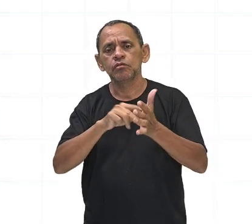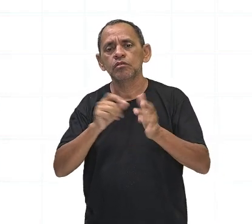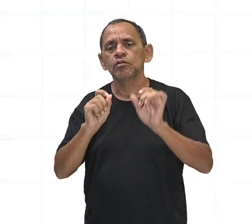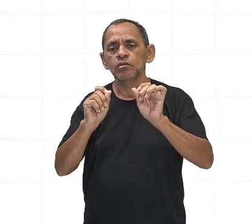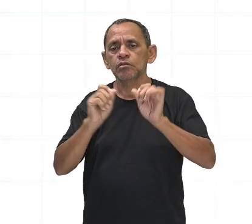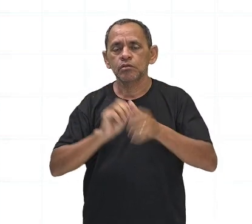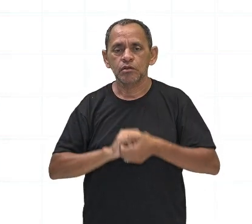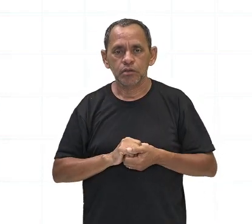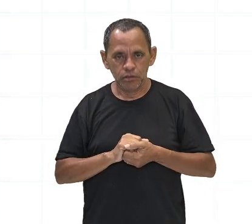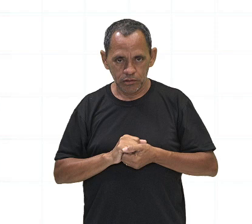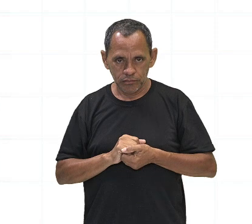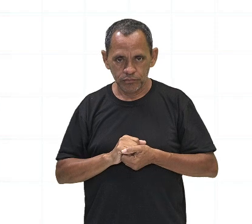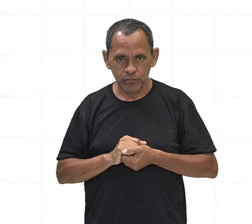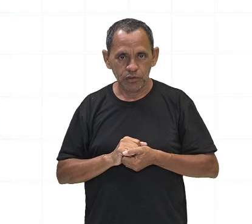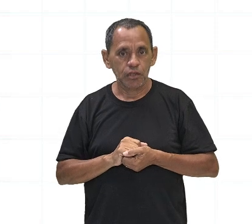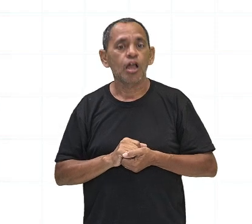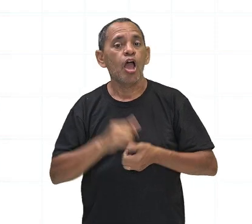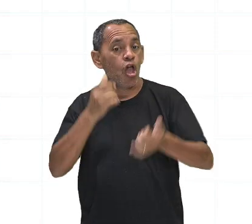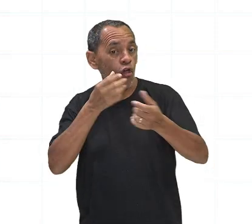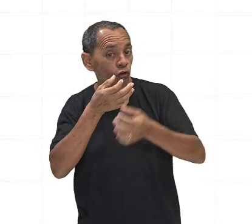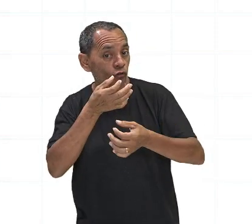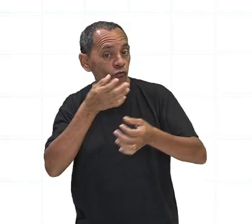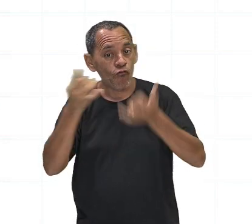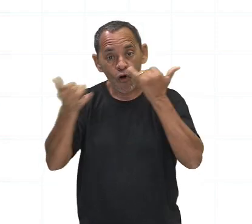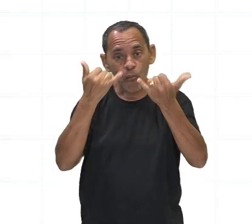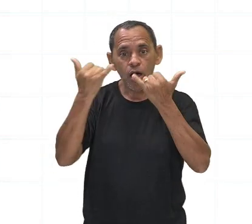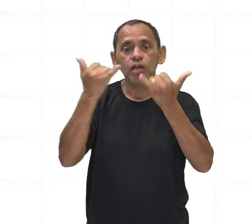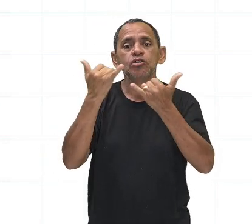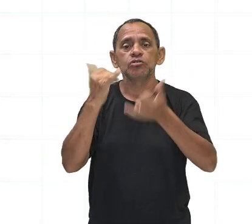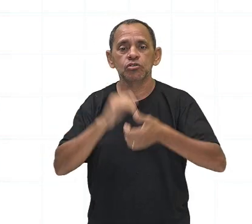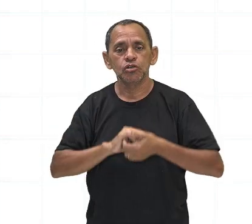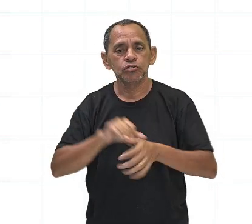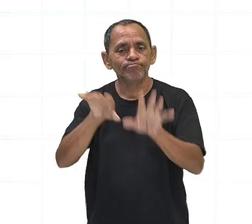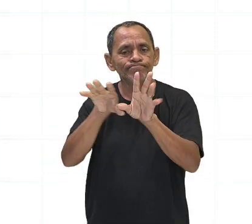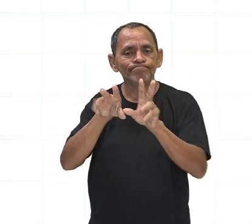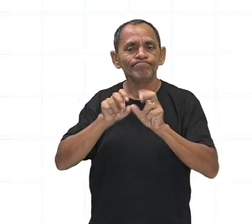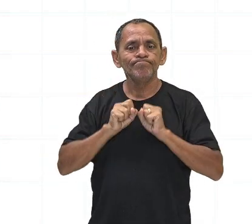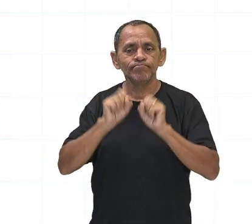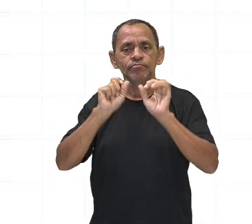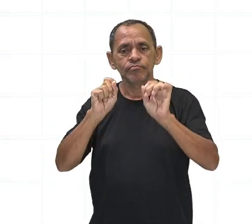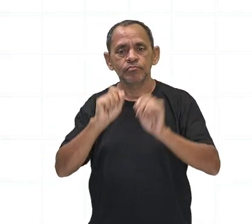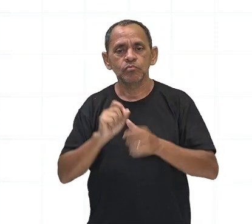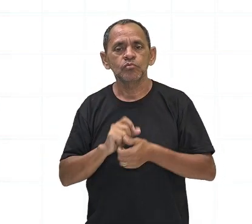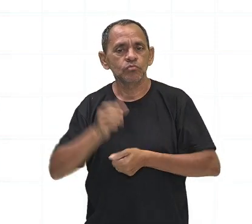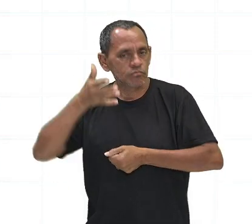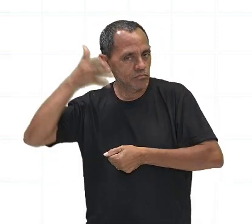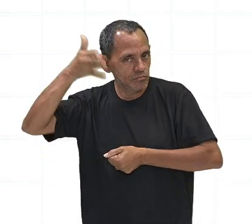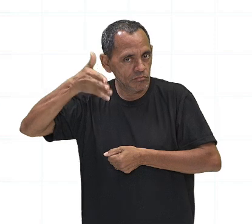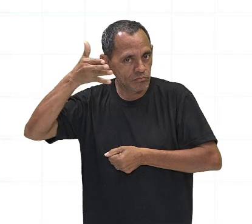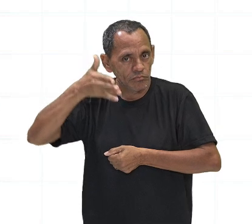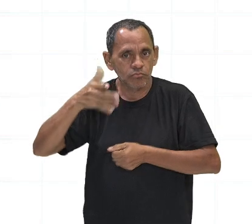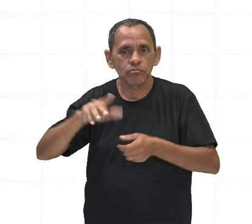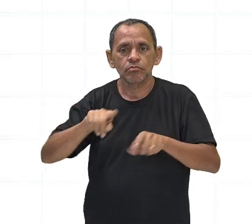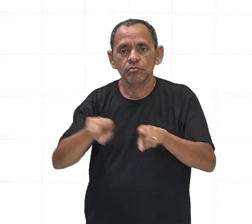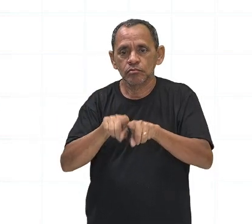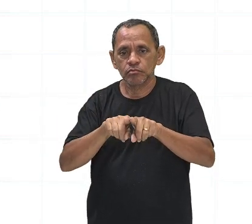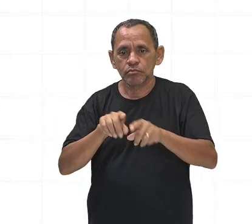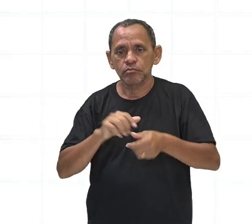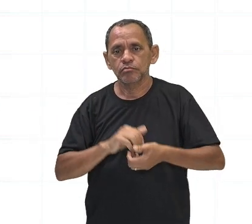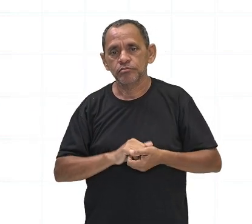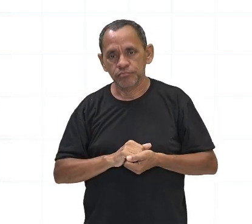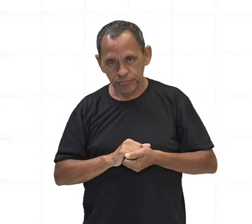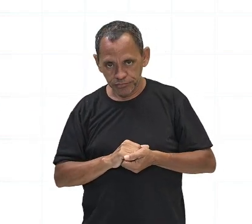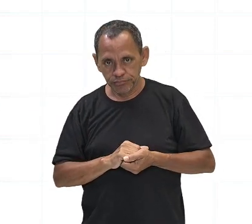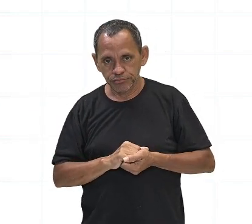não inteiramente assumido pelo locutor, tá bom? Outra forma é o modo verbal. Temos os advérbios e